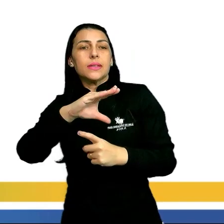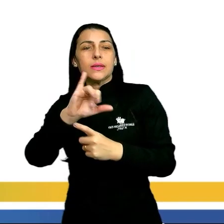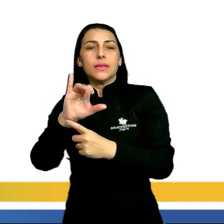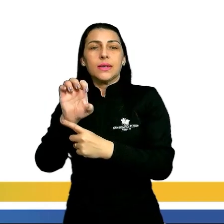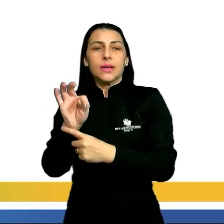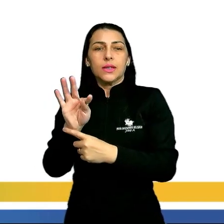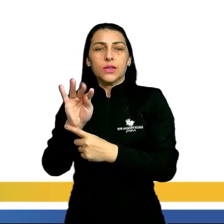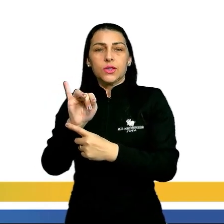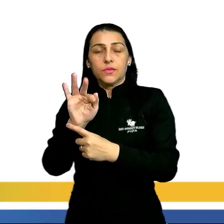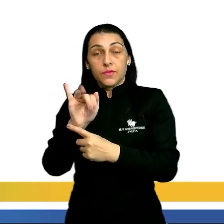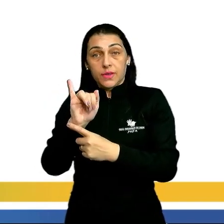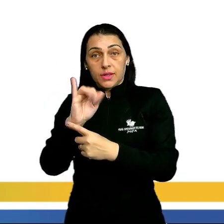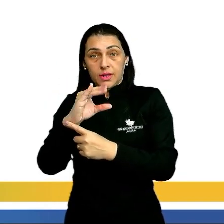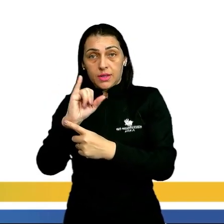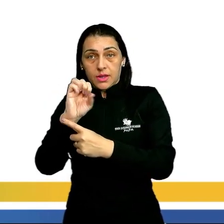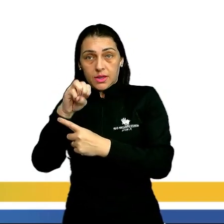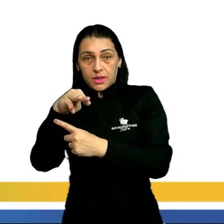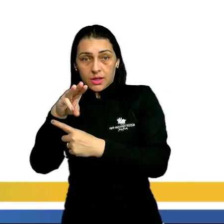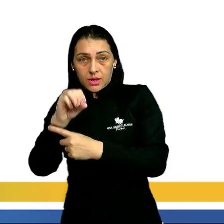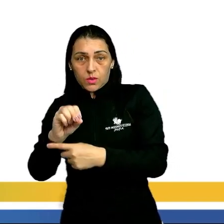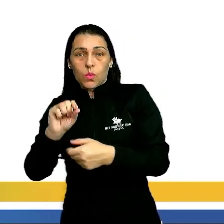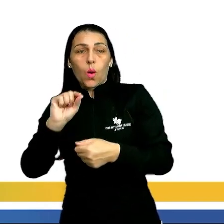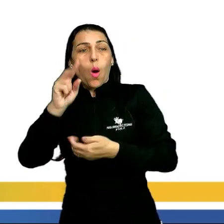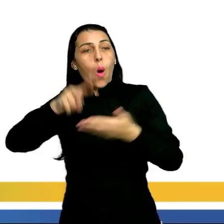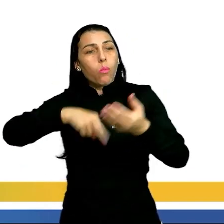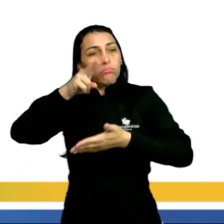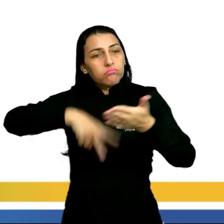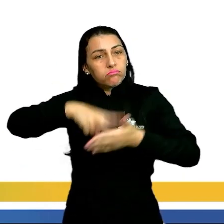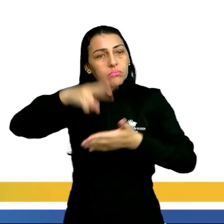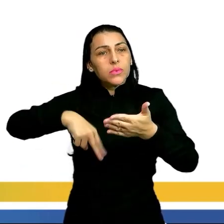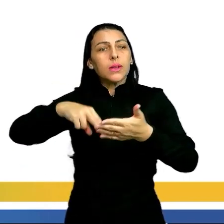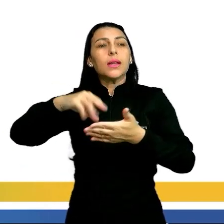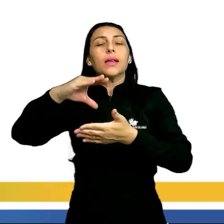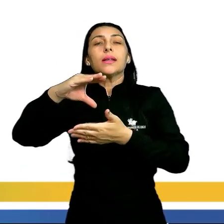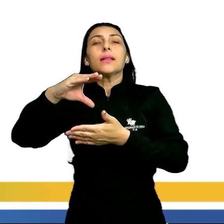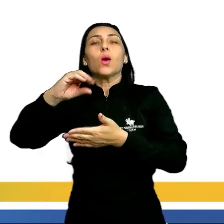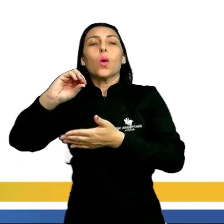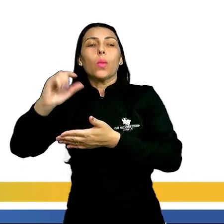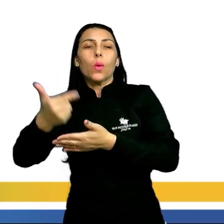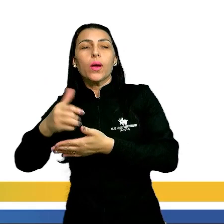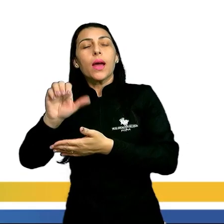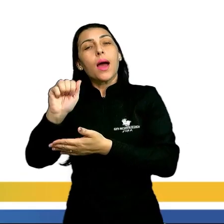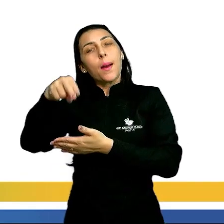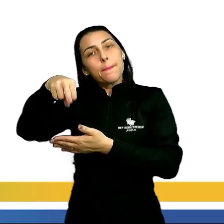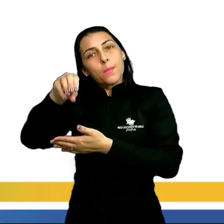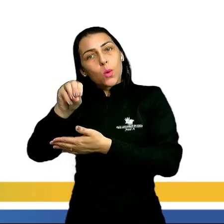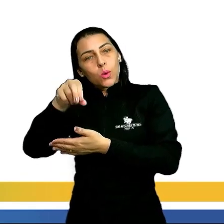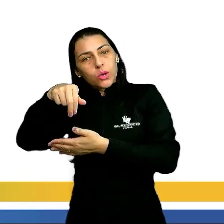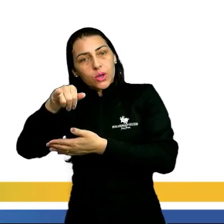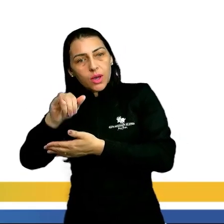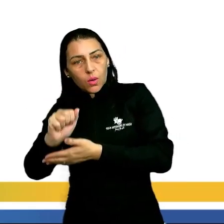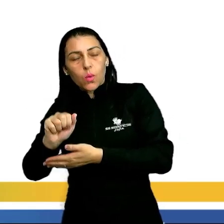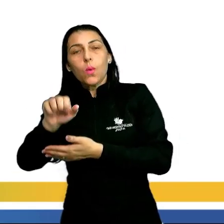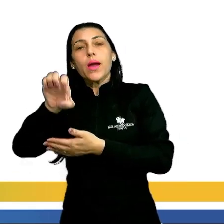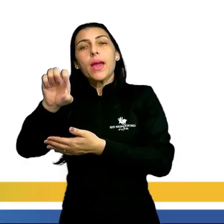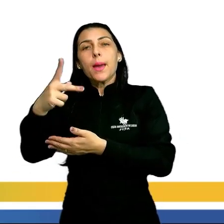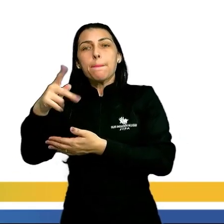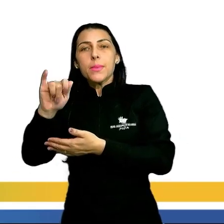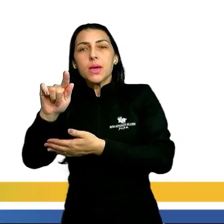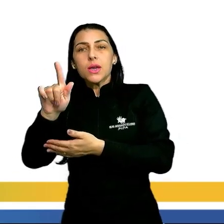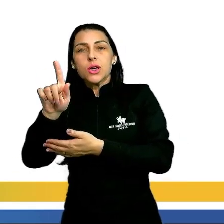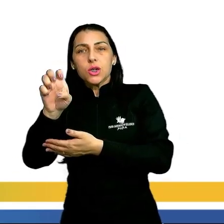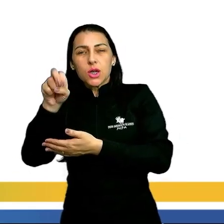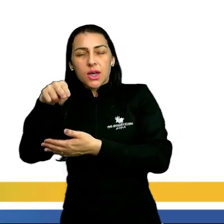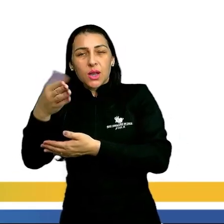do cientificismo, como se lê em Carbono e Amoníaco, Epigênesis da